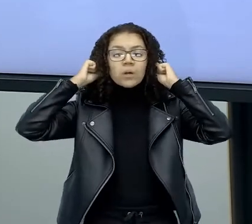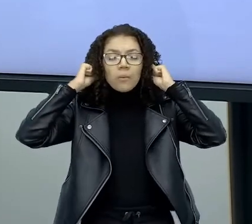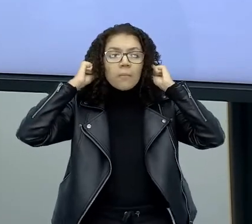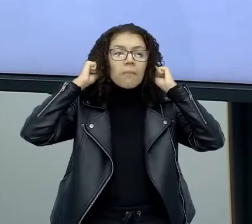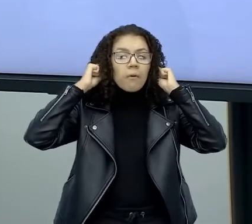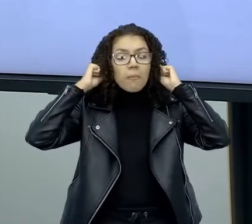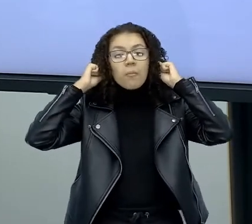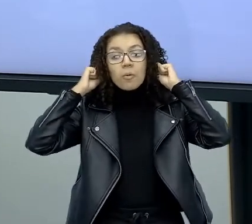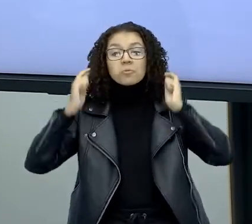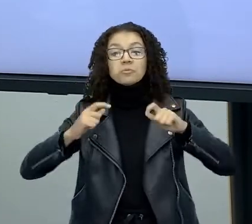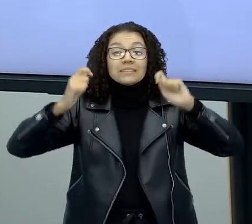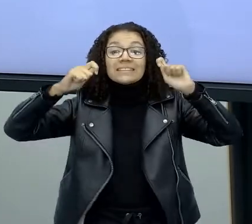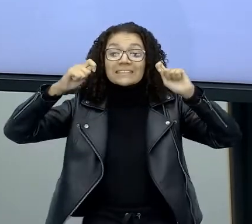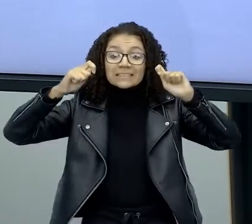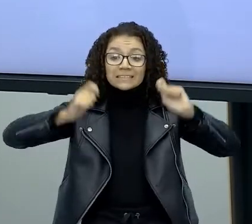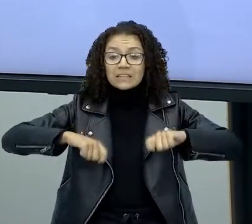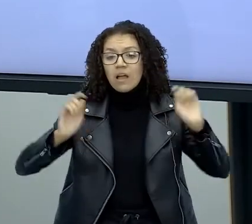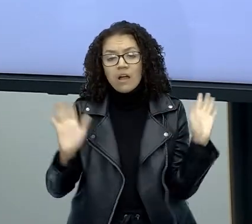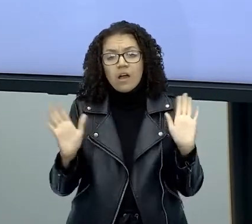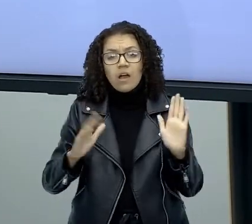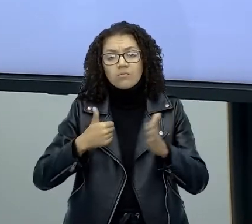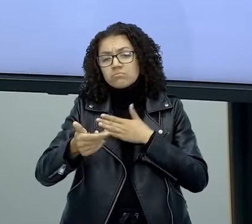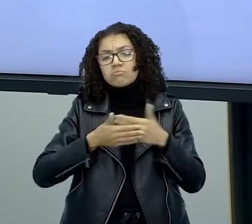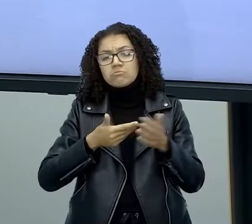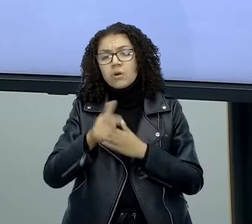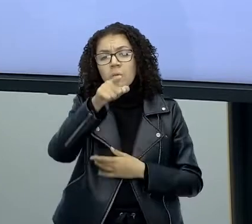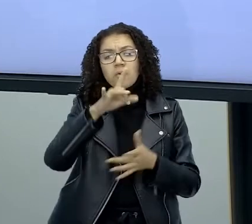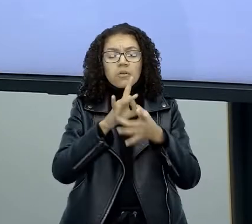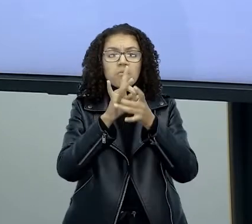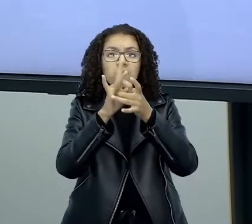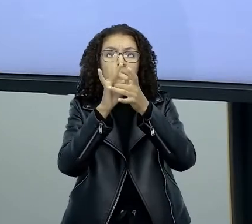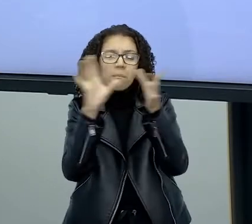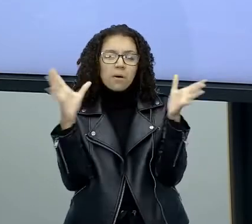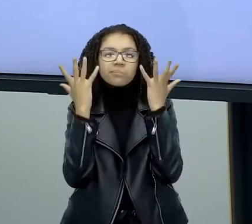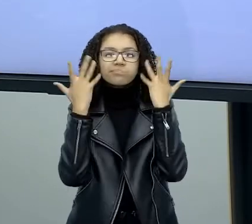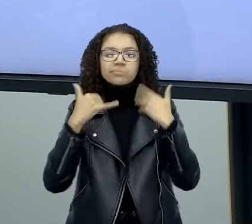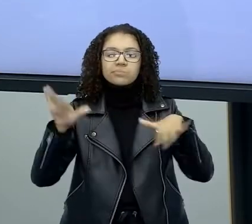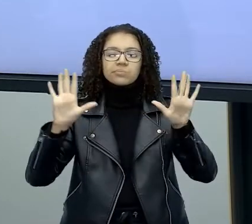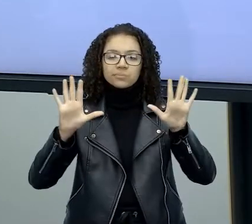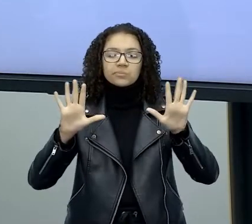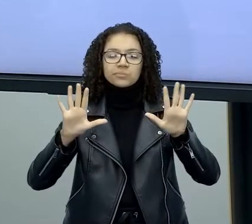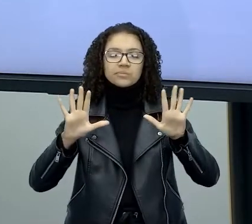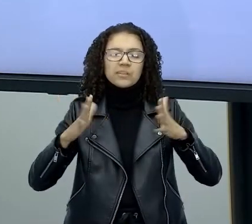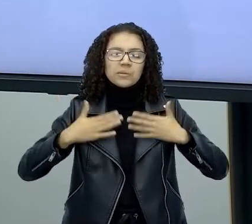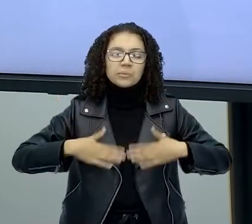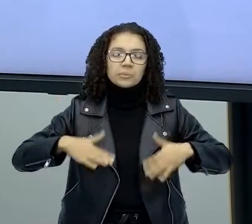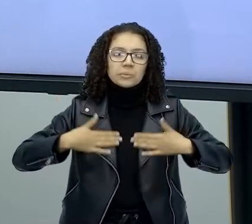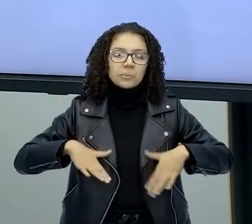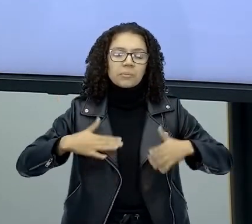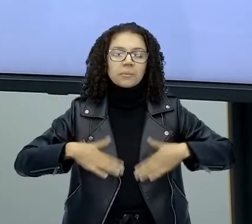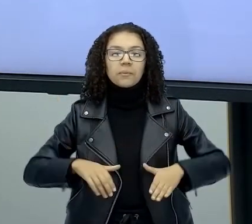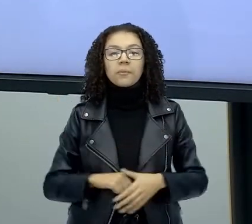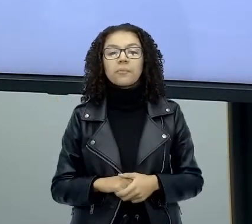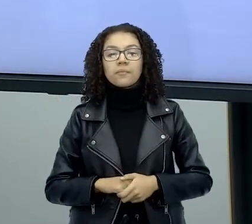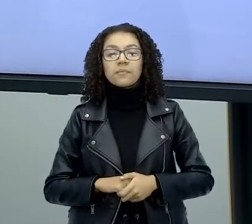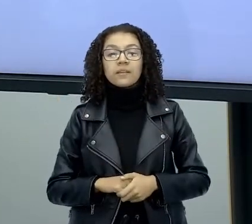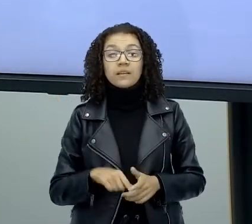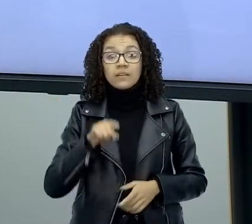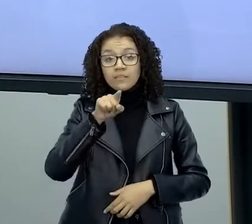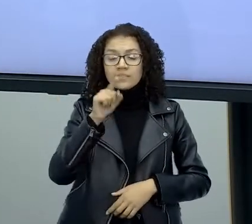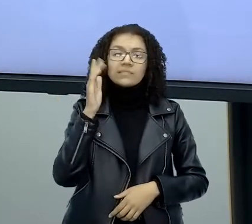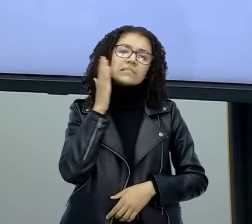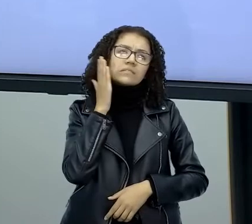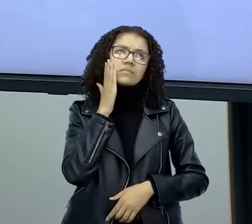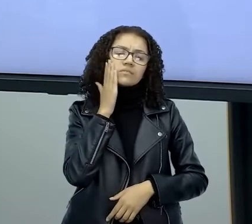pode fazer uso desse material de uma forma descontraída, tá? De uma forma tranquila. E ter acesso à ciência e